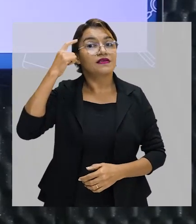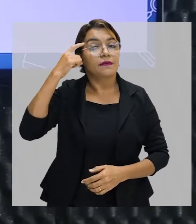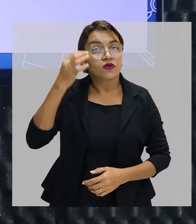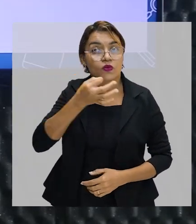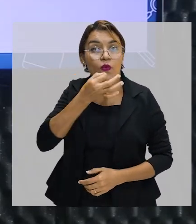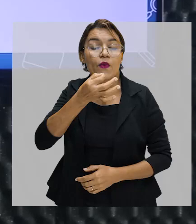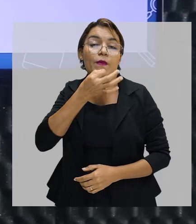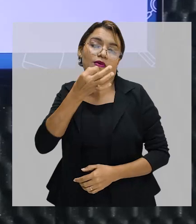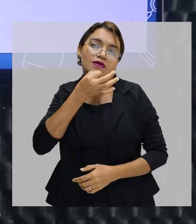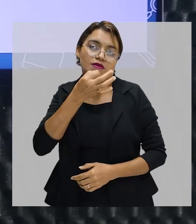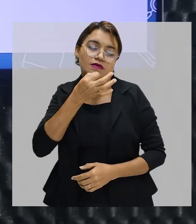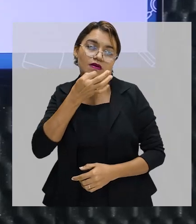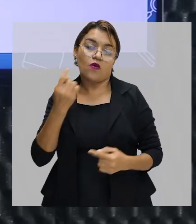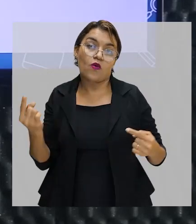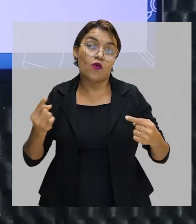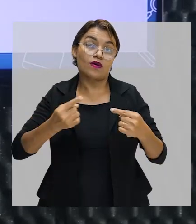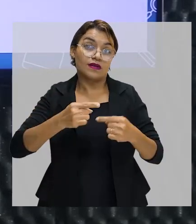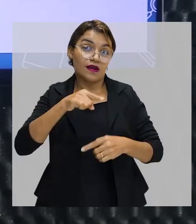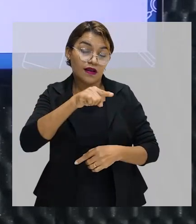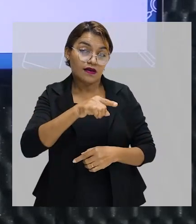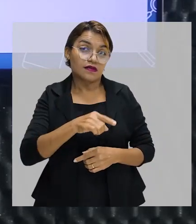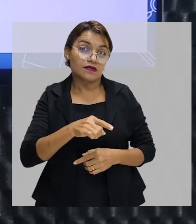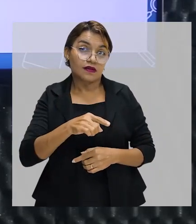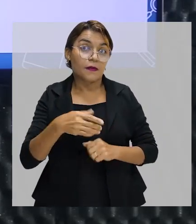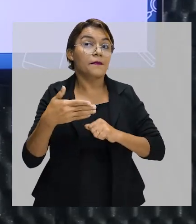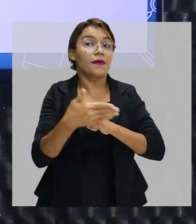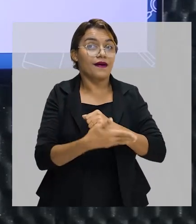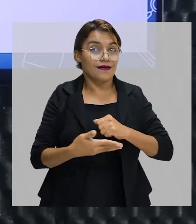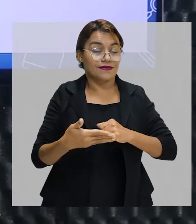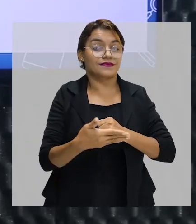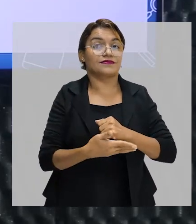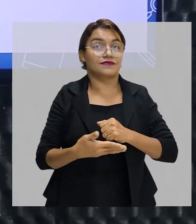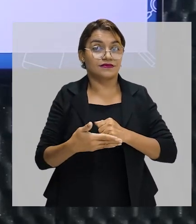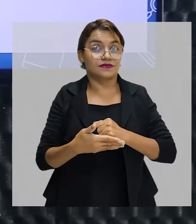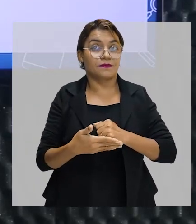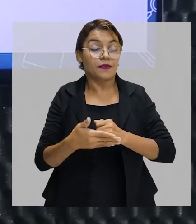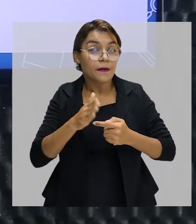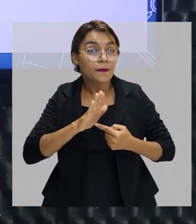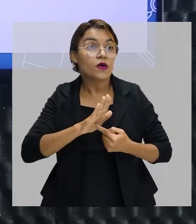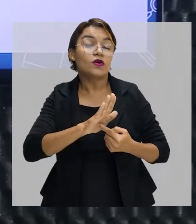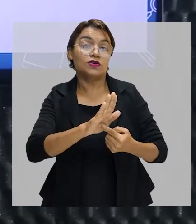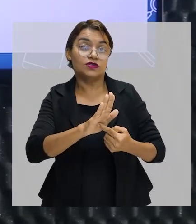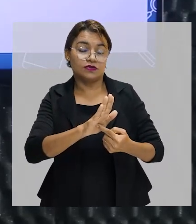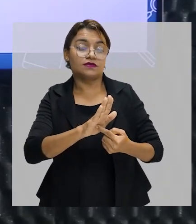pensamento contrário, fundamentado,